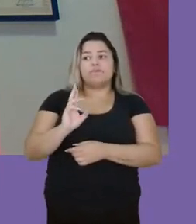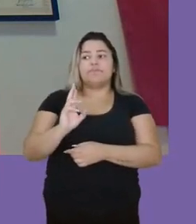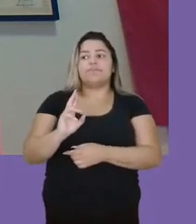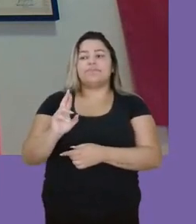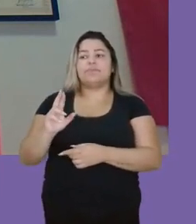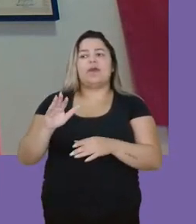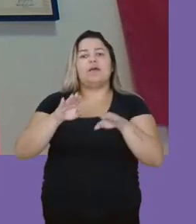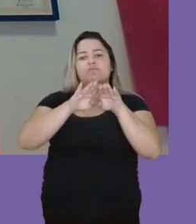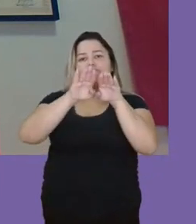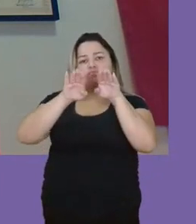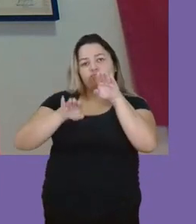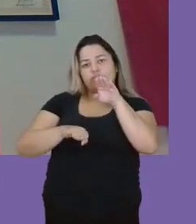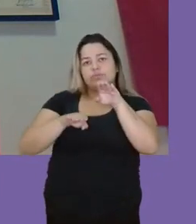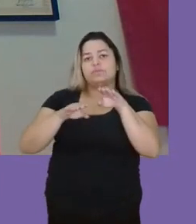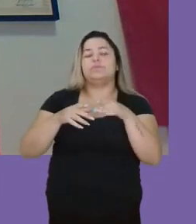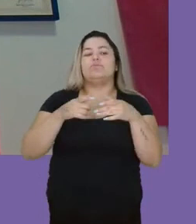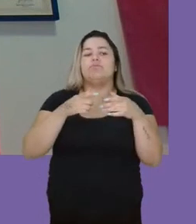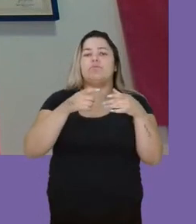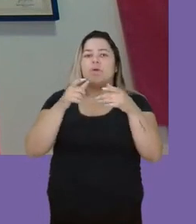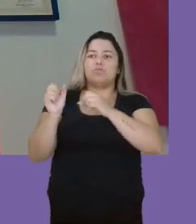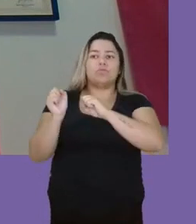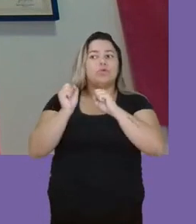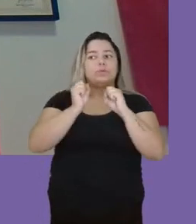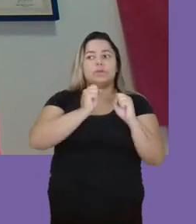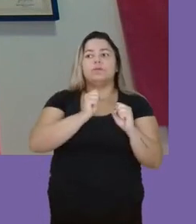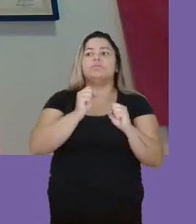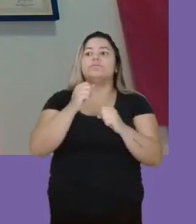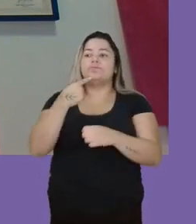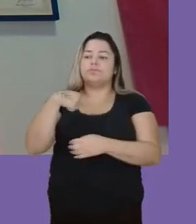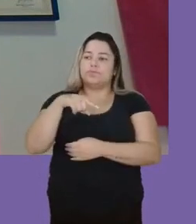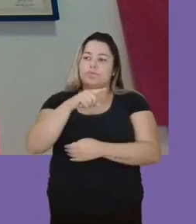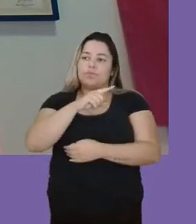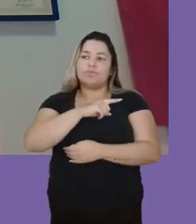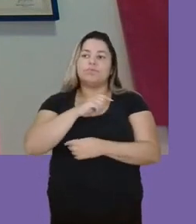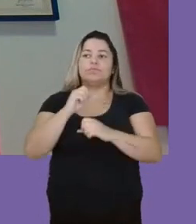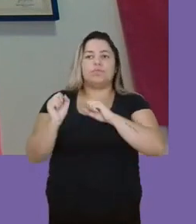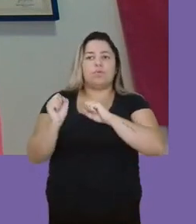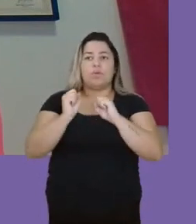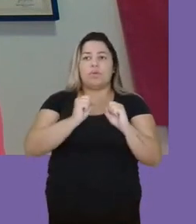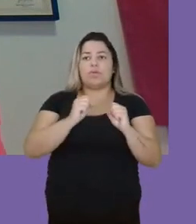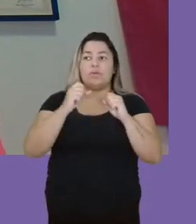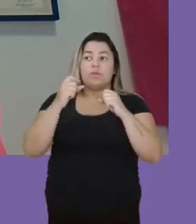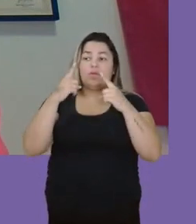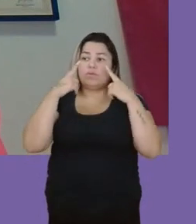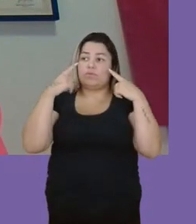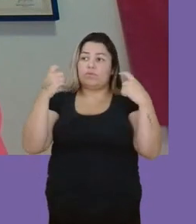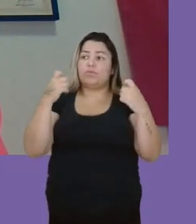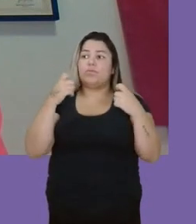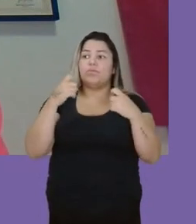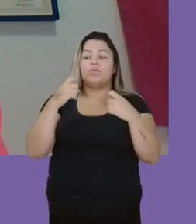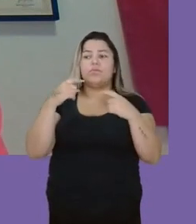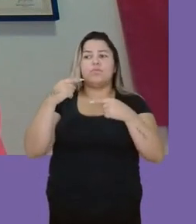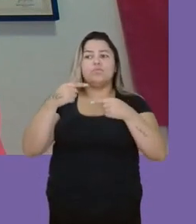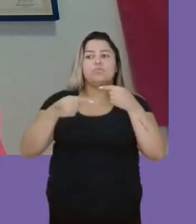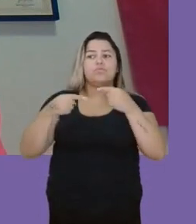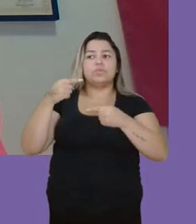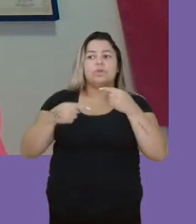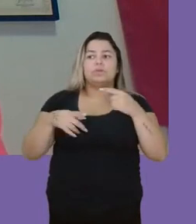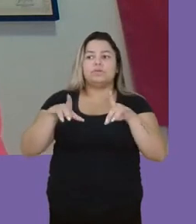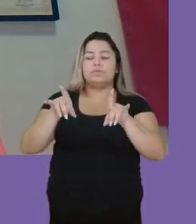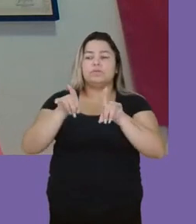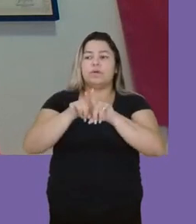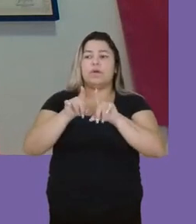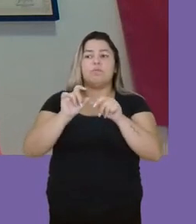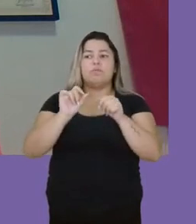subrepresentatividade, desigualdade nos espaços de poder, a gente também pode falar em violência política. Tudo está, de alguma forma,